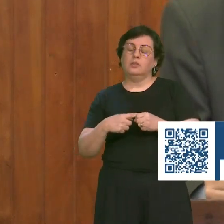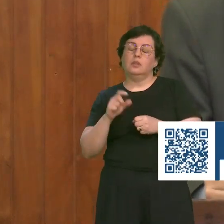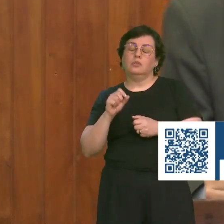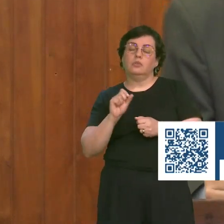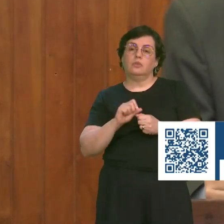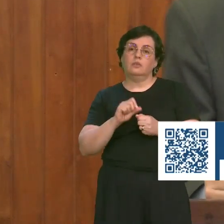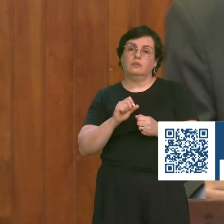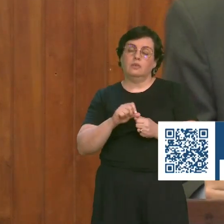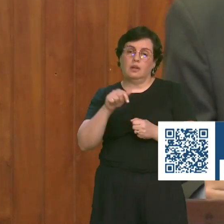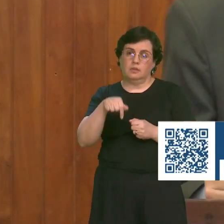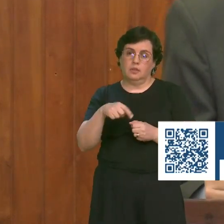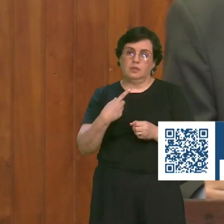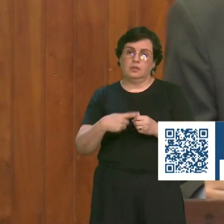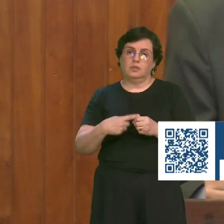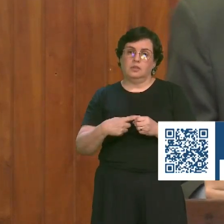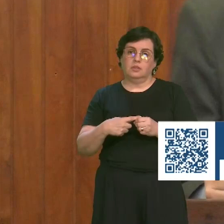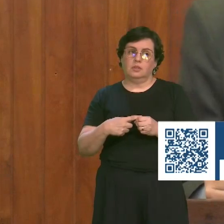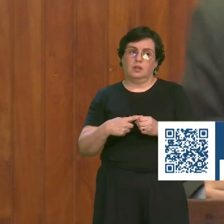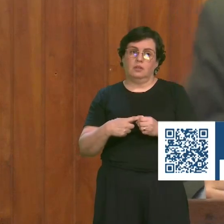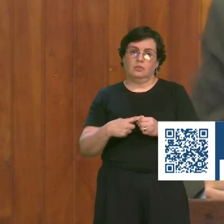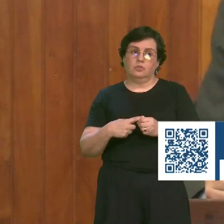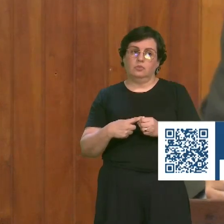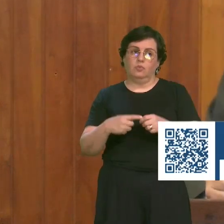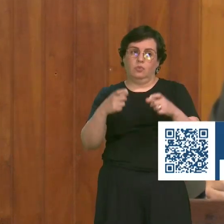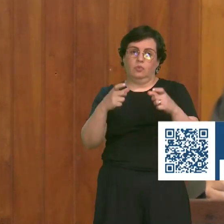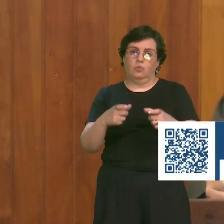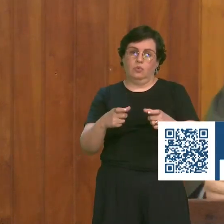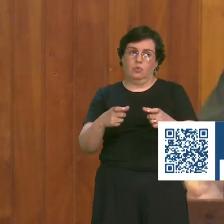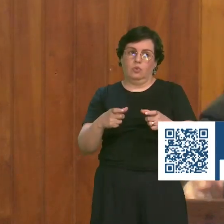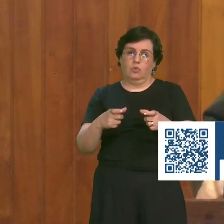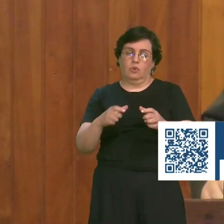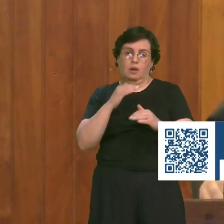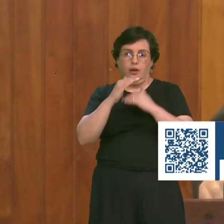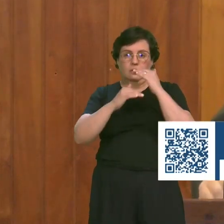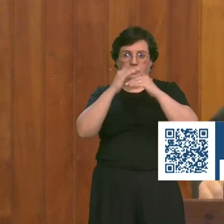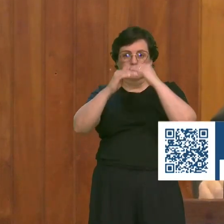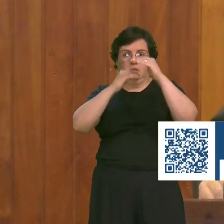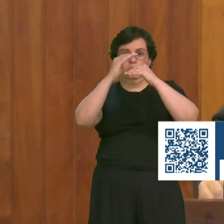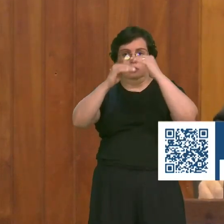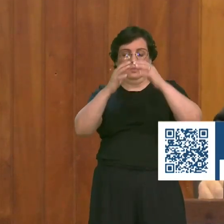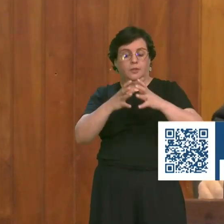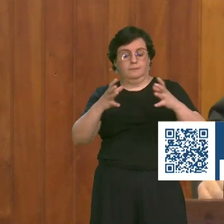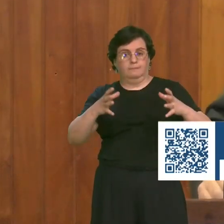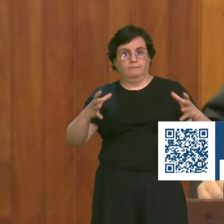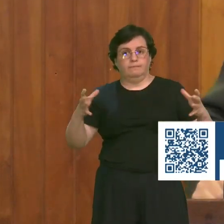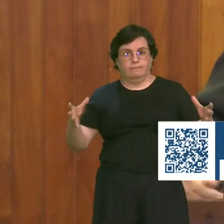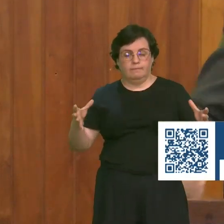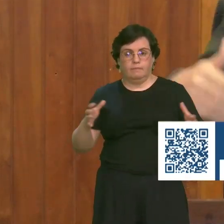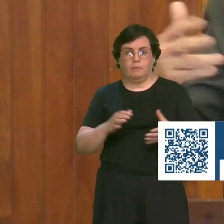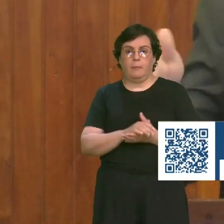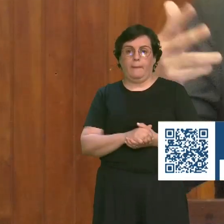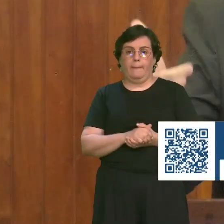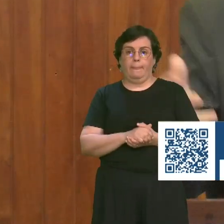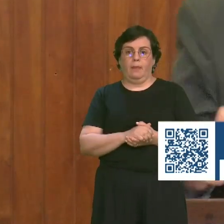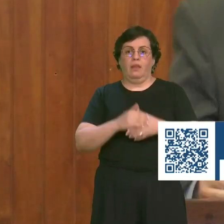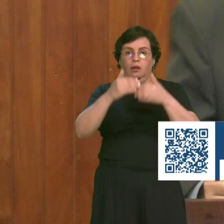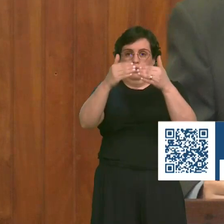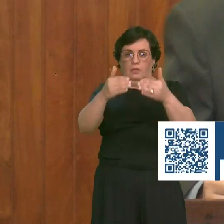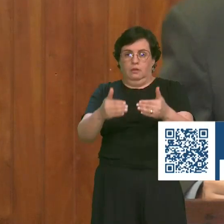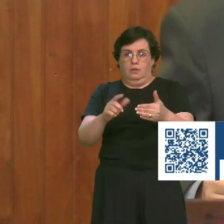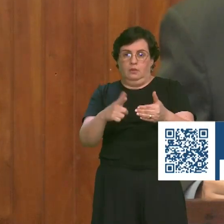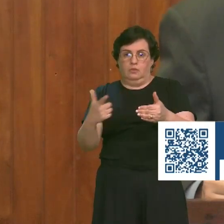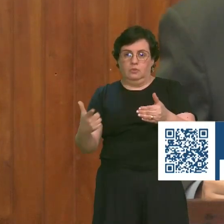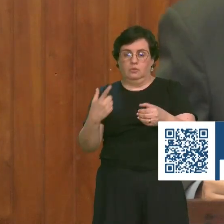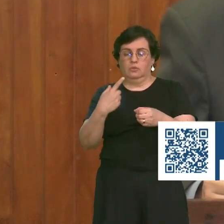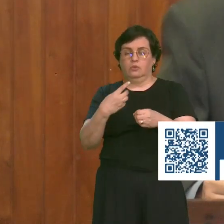de Marília uma cidade um Franco de desenvolvimento em expansão frente aos demais